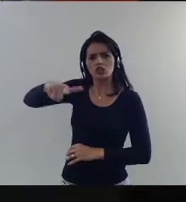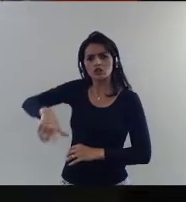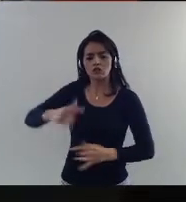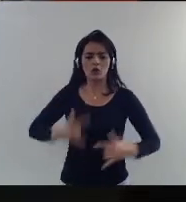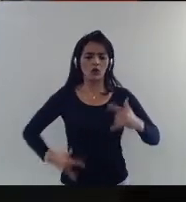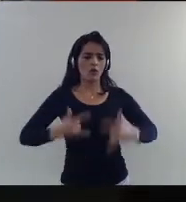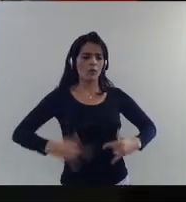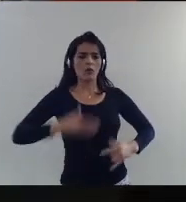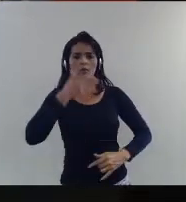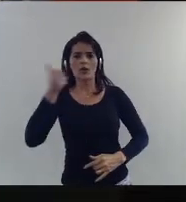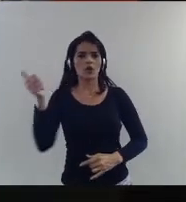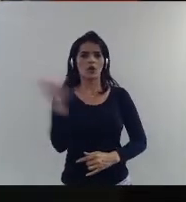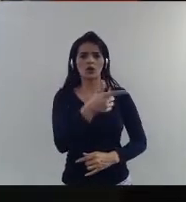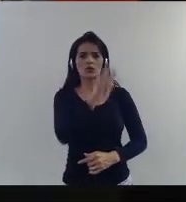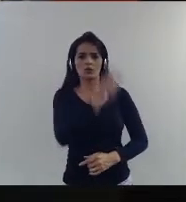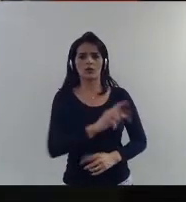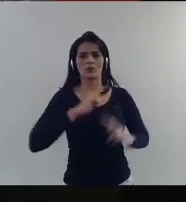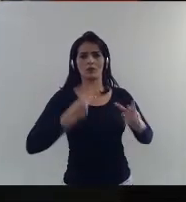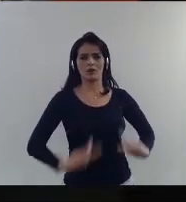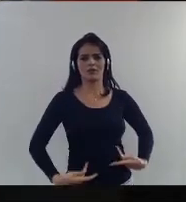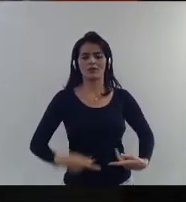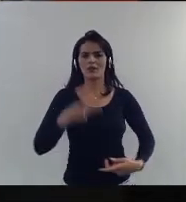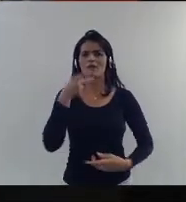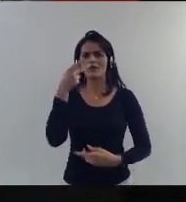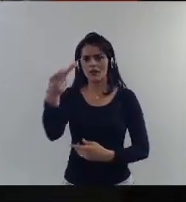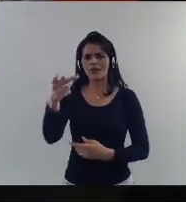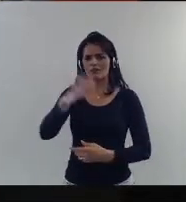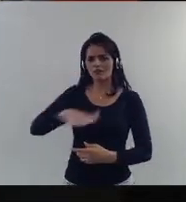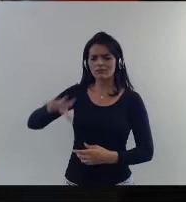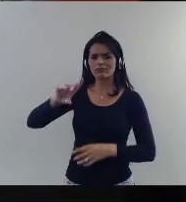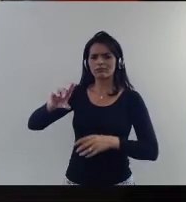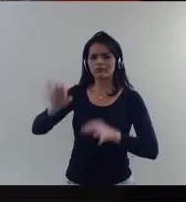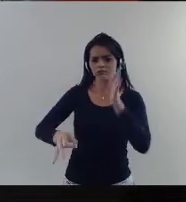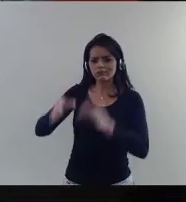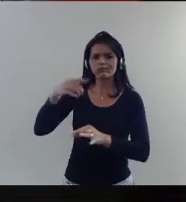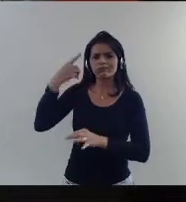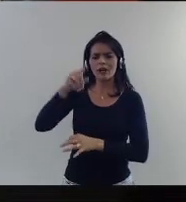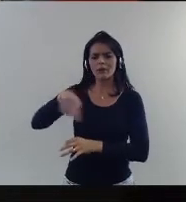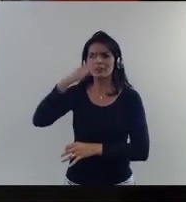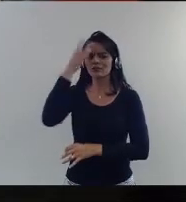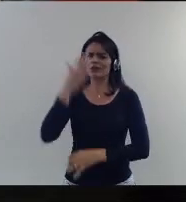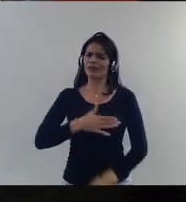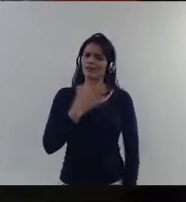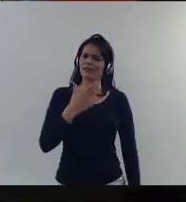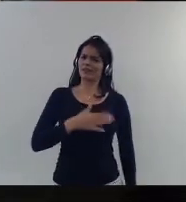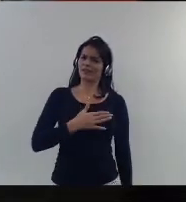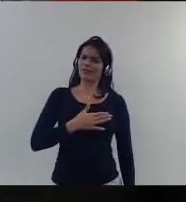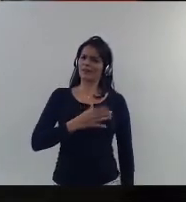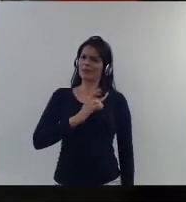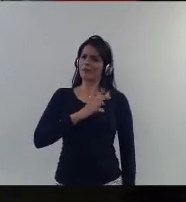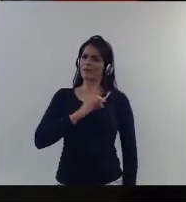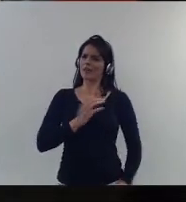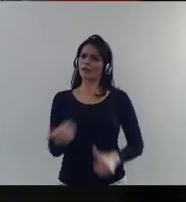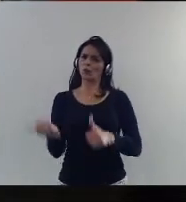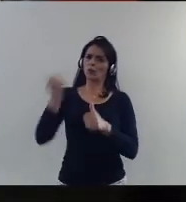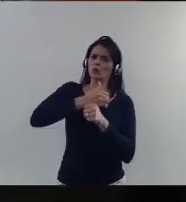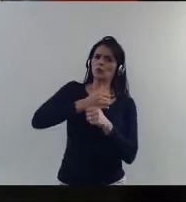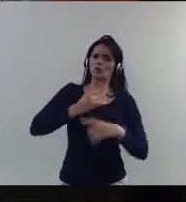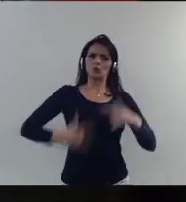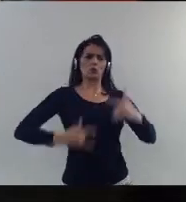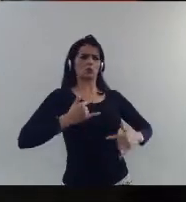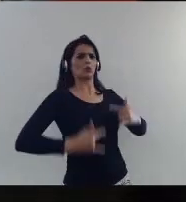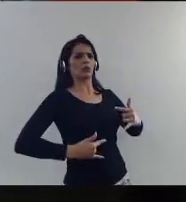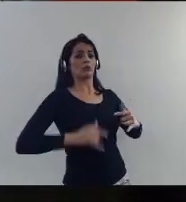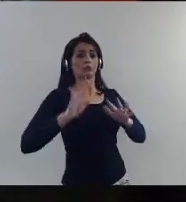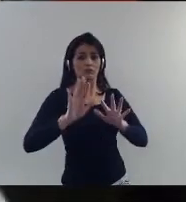melhor. E essa frase, quando eu falo para a advocacia, assusta as pessoas com medo do fim da sua profissão. Você acha